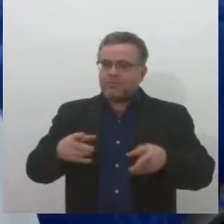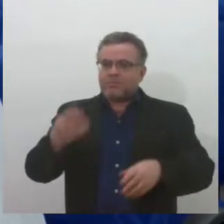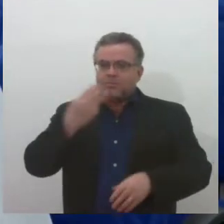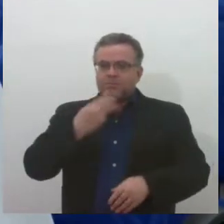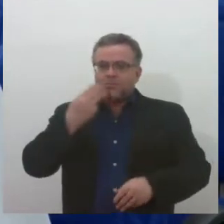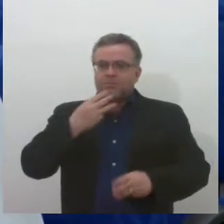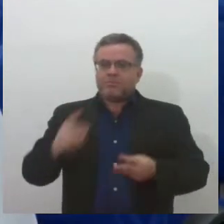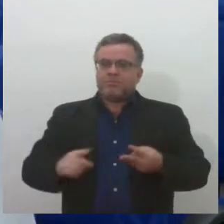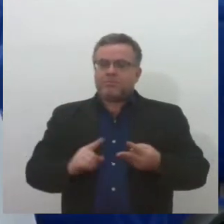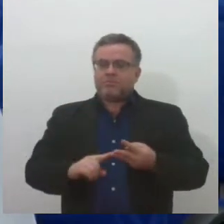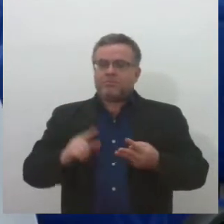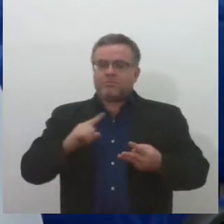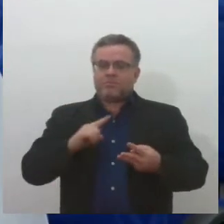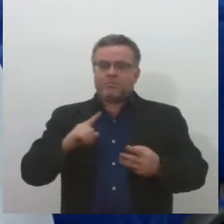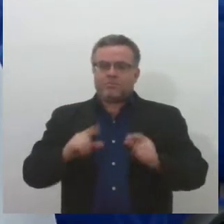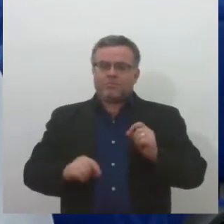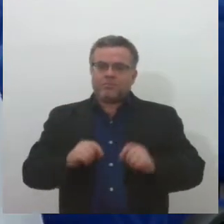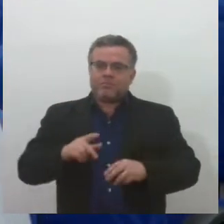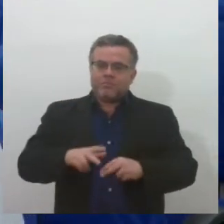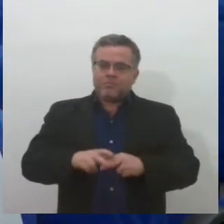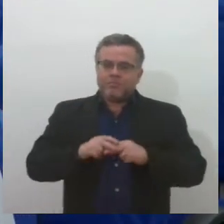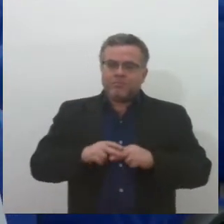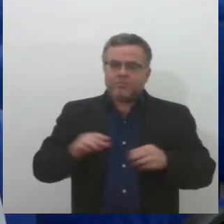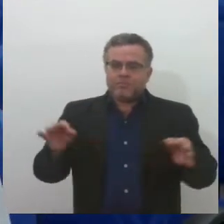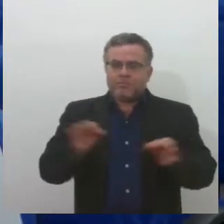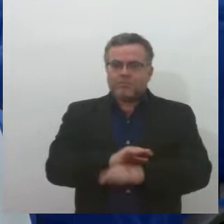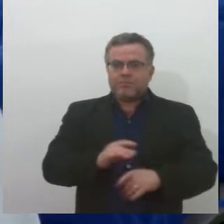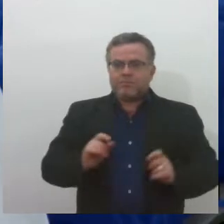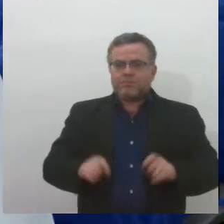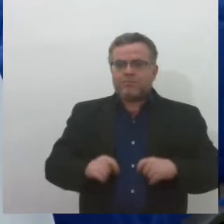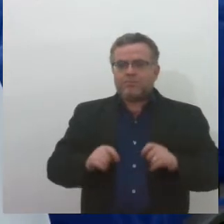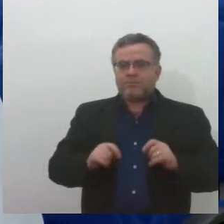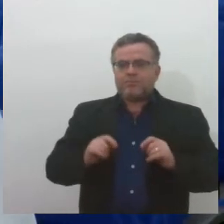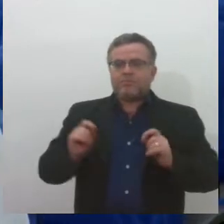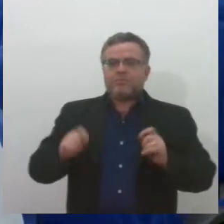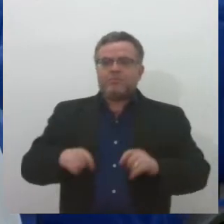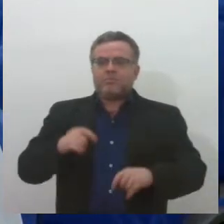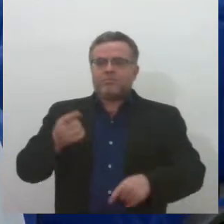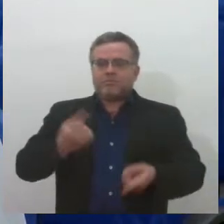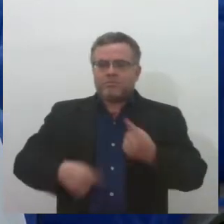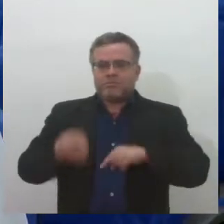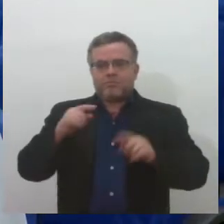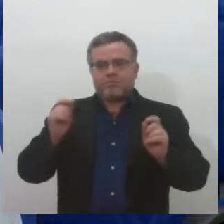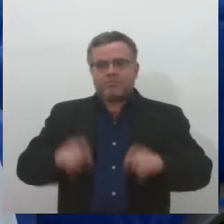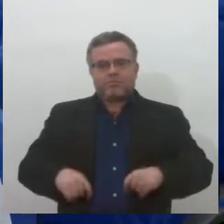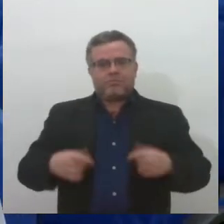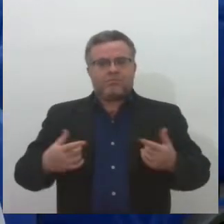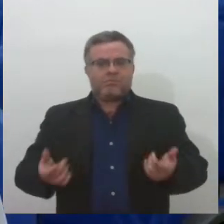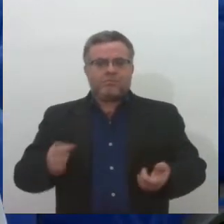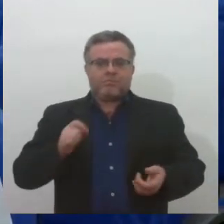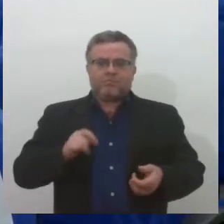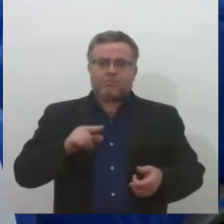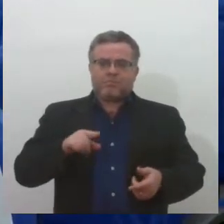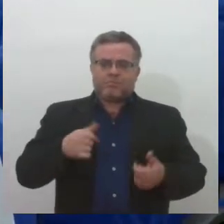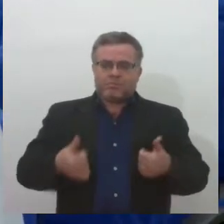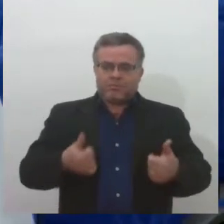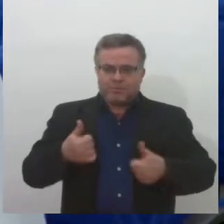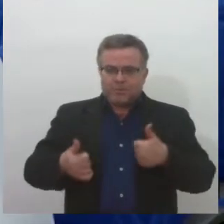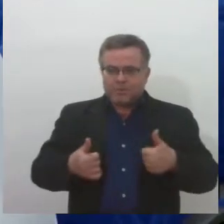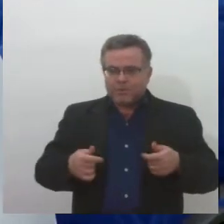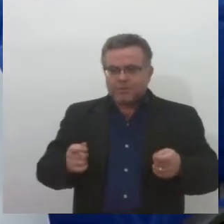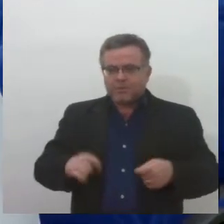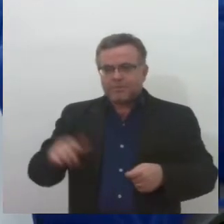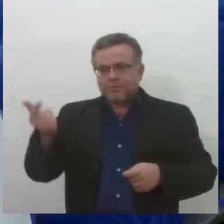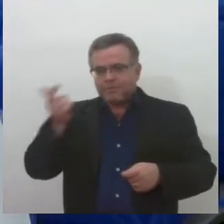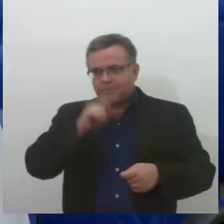açúcar que o leite contém e ele acaba sendo completo para melhor recuperação desse bebê que tá não tem nem Natal você vai ter que tá na terra natal ele tá precisando também